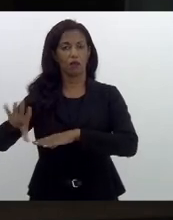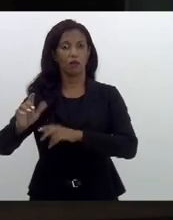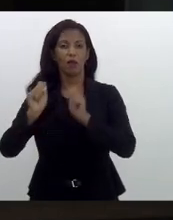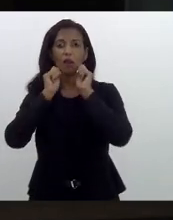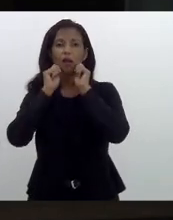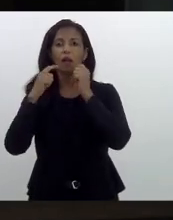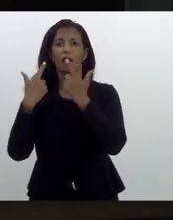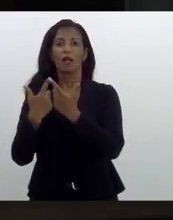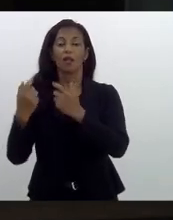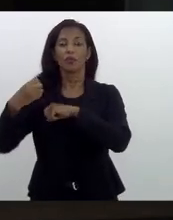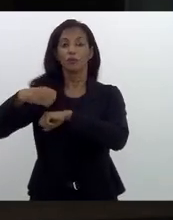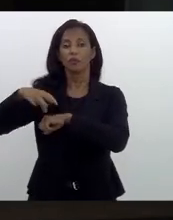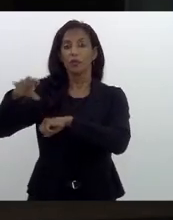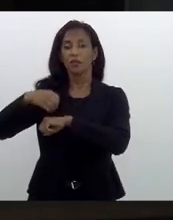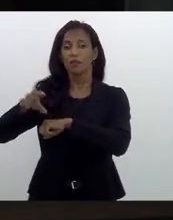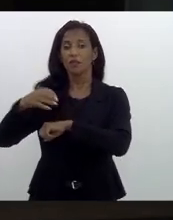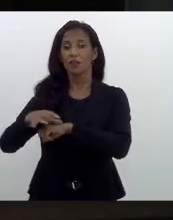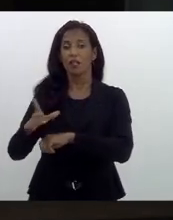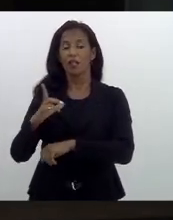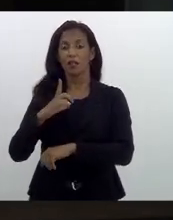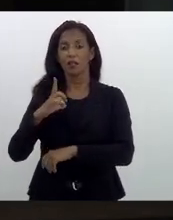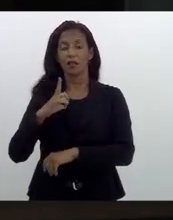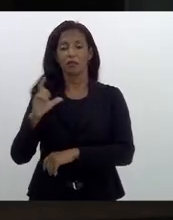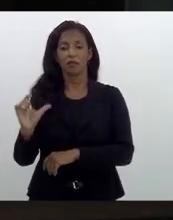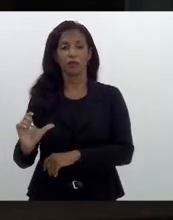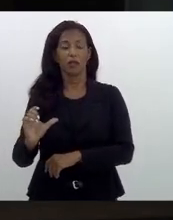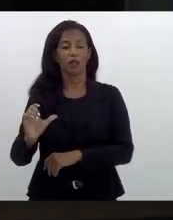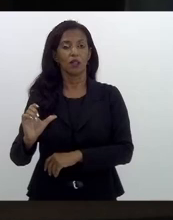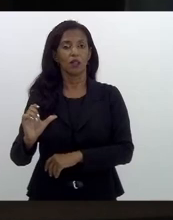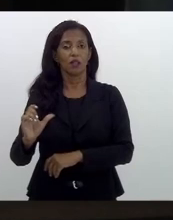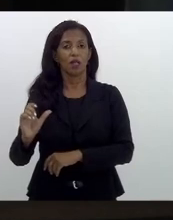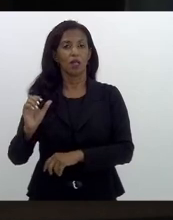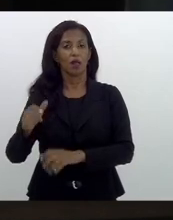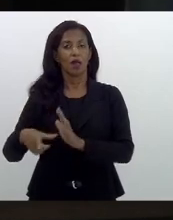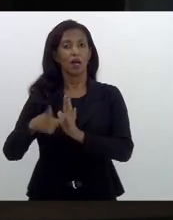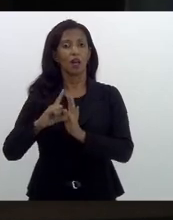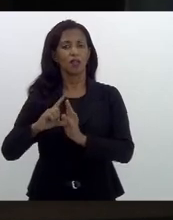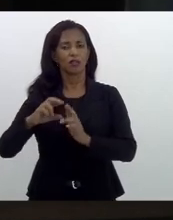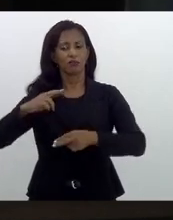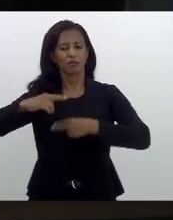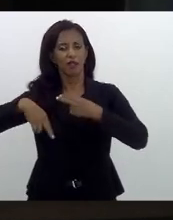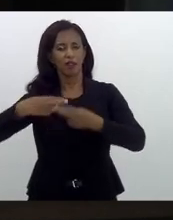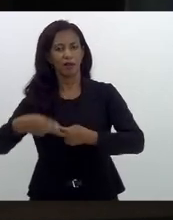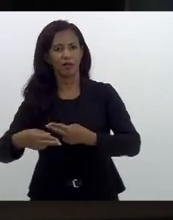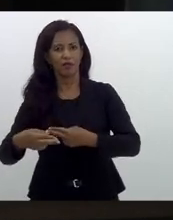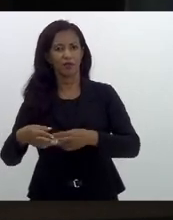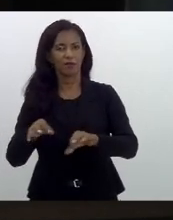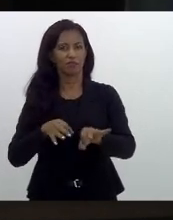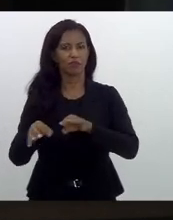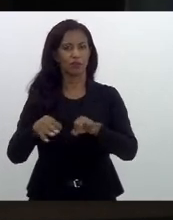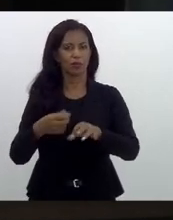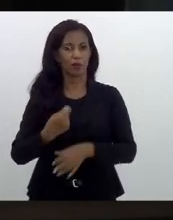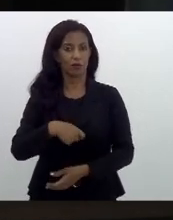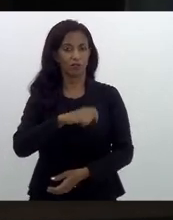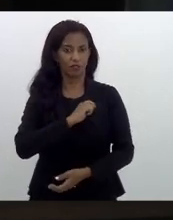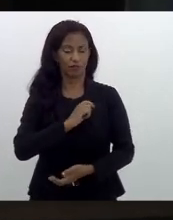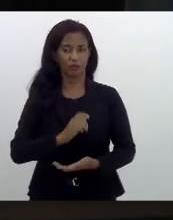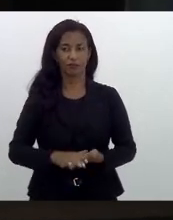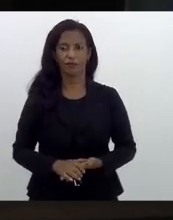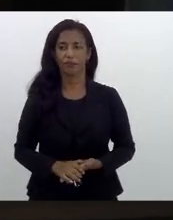mensagem sobre o que dispõe o CAPT antes da primeira revisão bienal do plano de recuperação fiscal